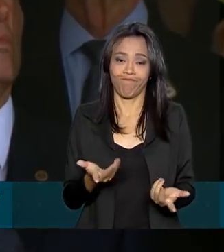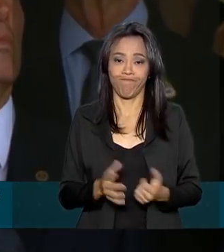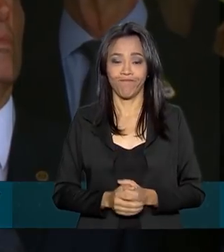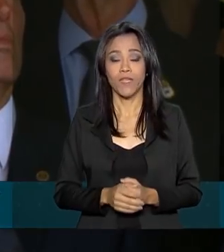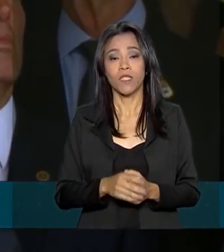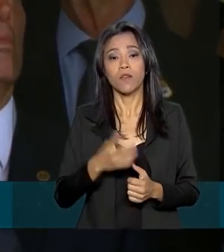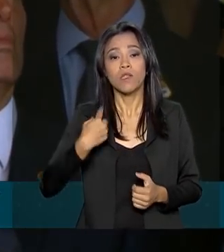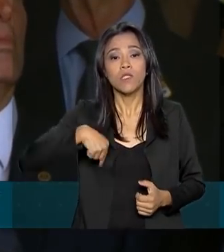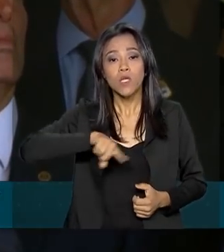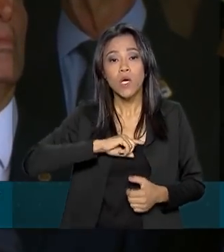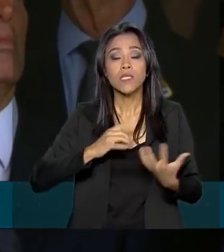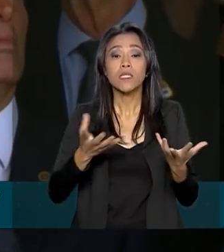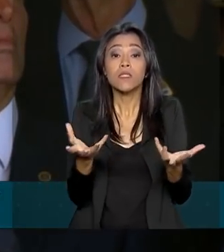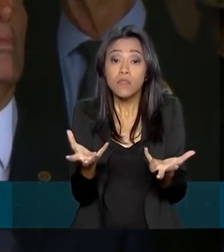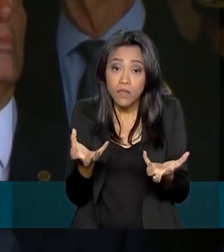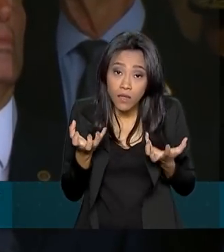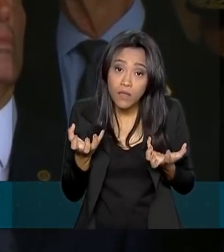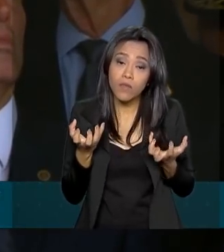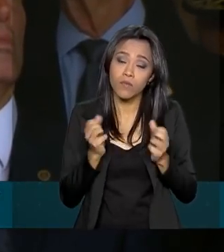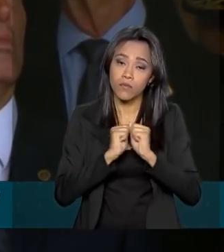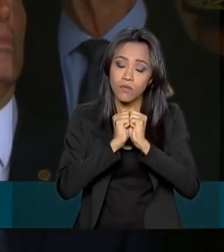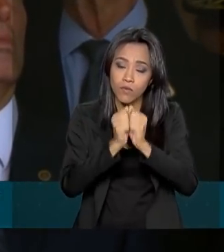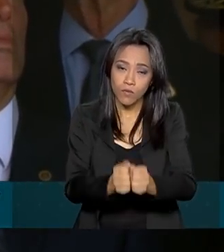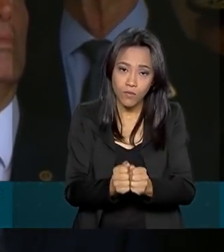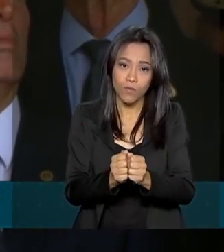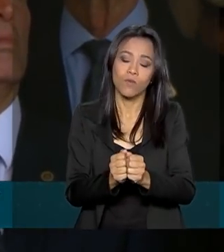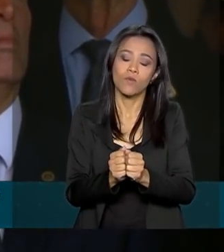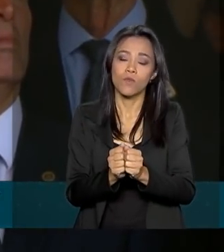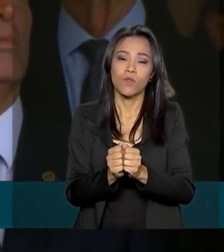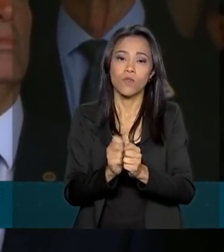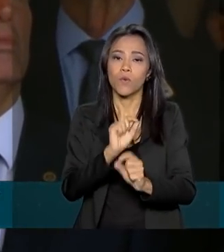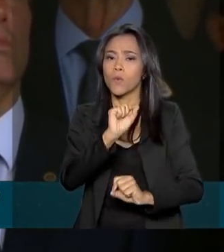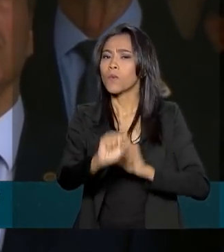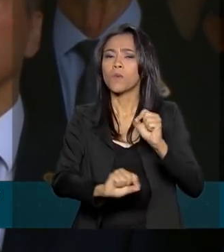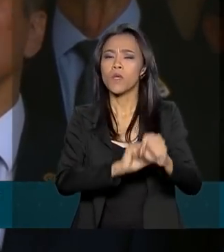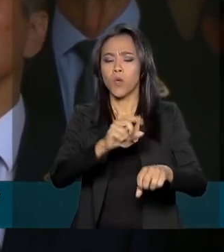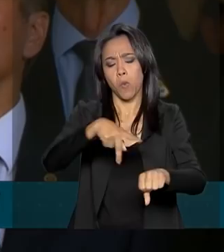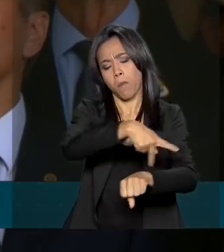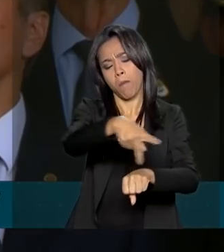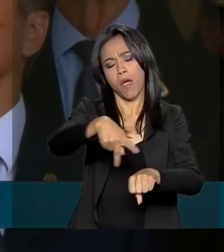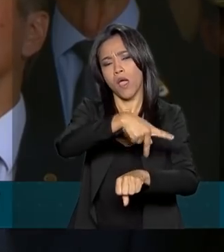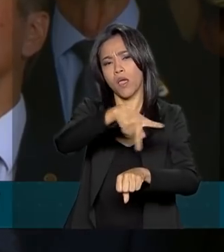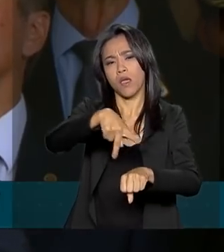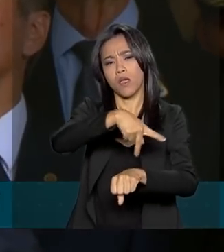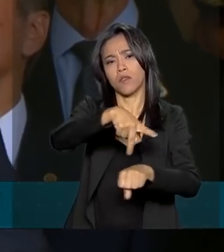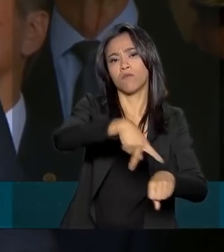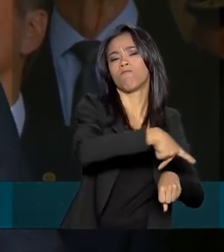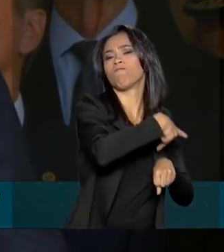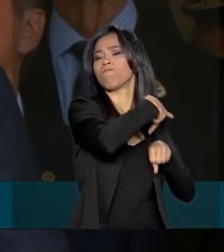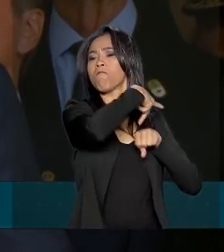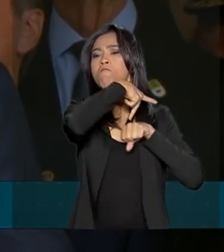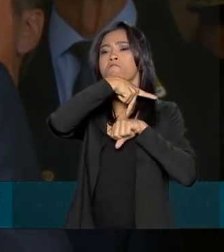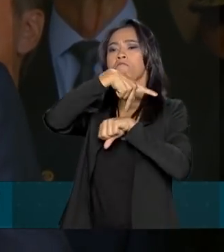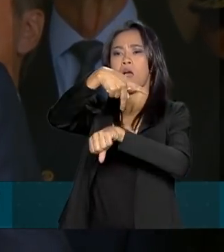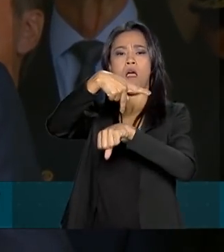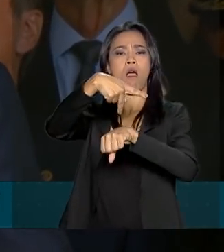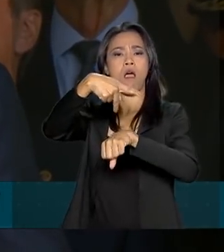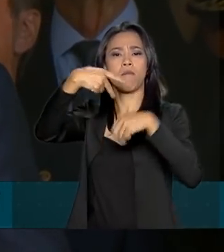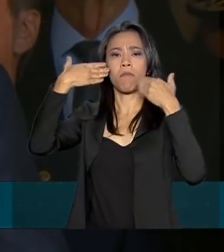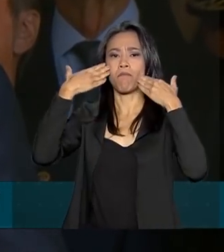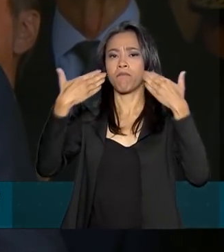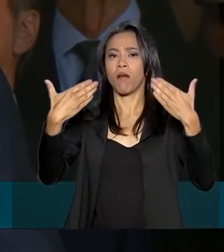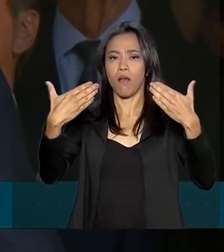Nós queremos, juntos, colocar o Brasil no local de destaque que ele merece. E